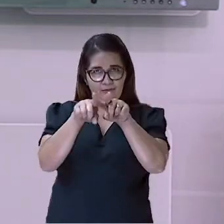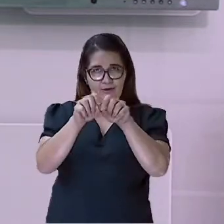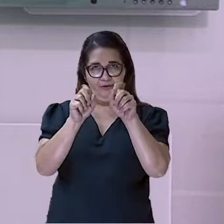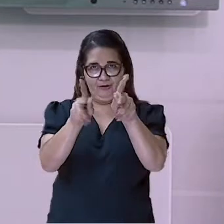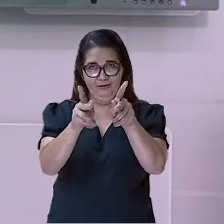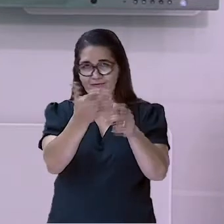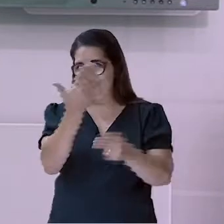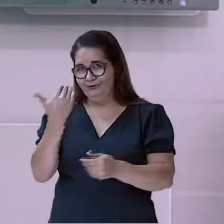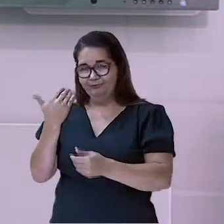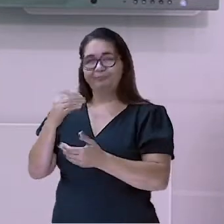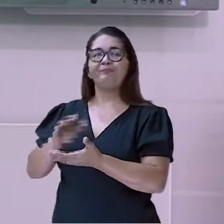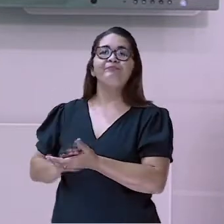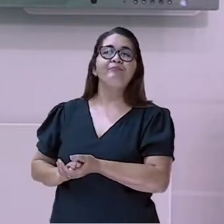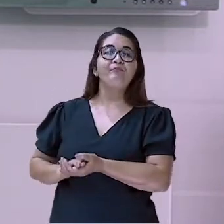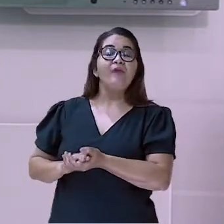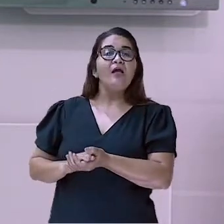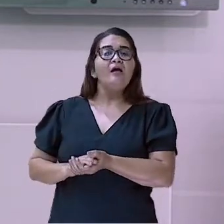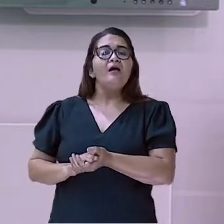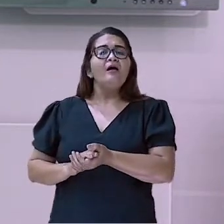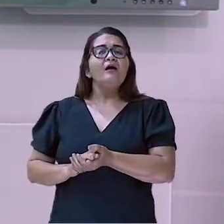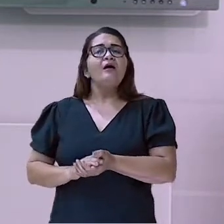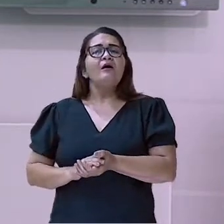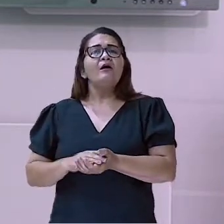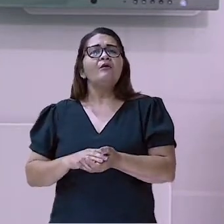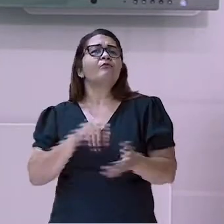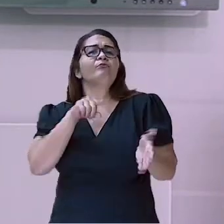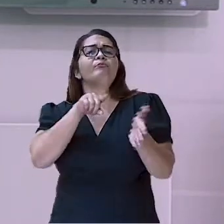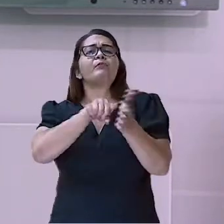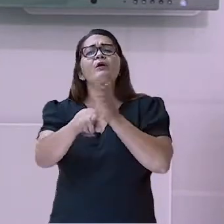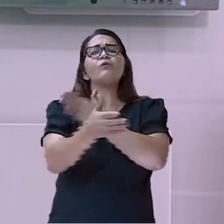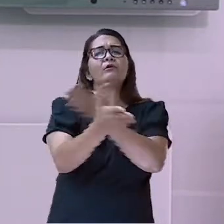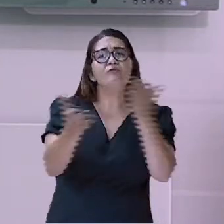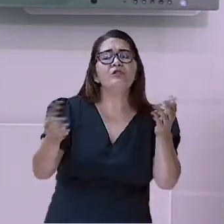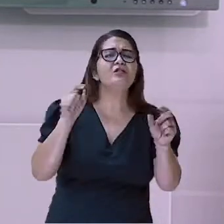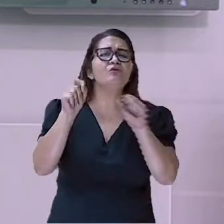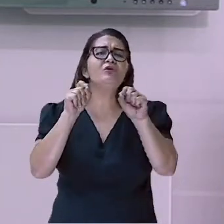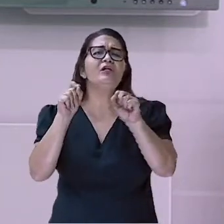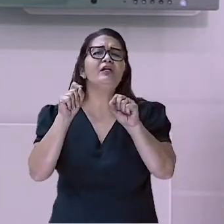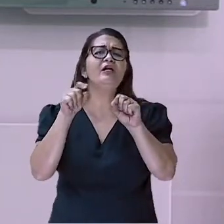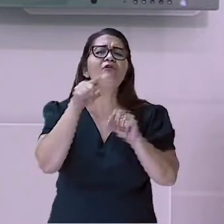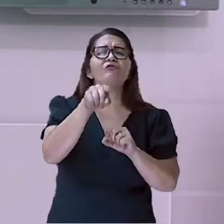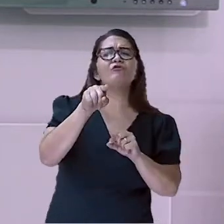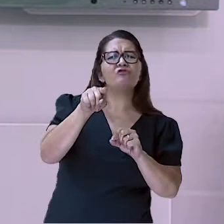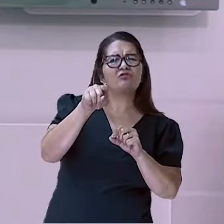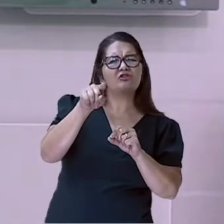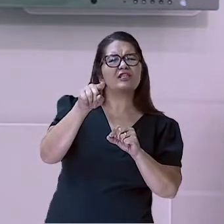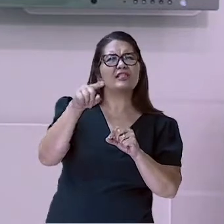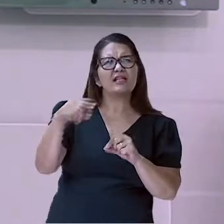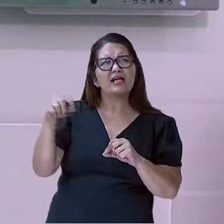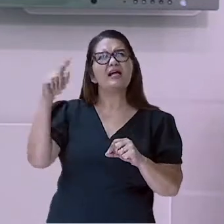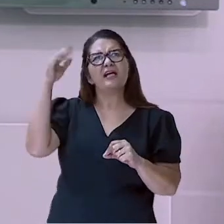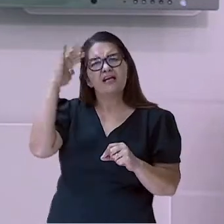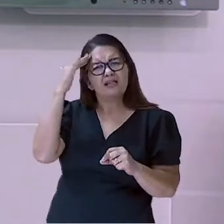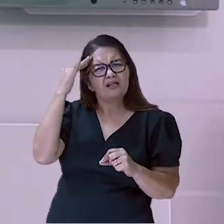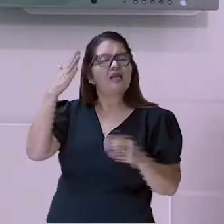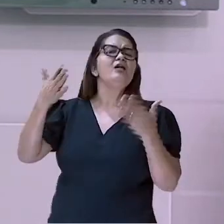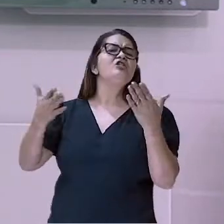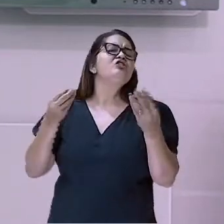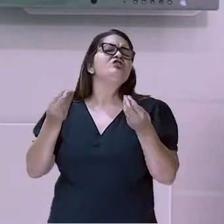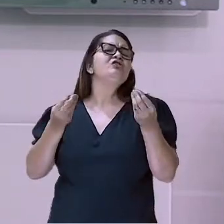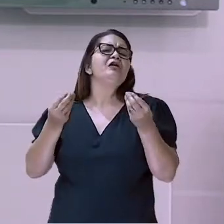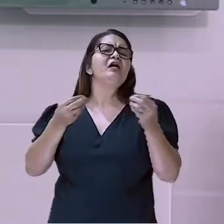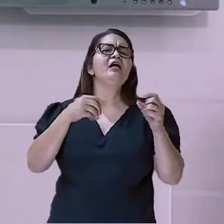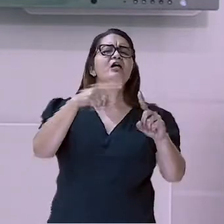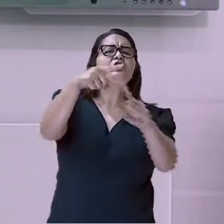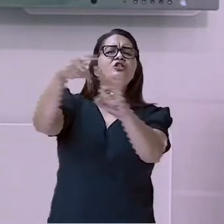lá. O que você entende sobre vegetação? Quando a gente fala a palavra vegetação, o que você